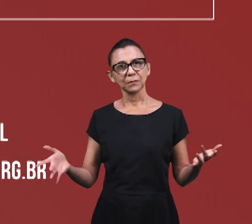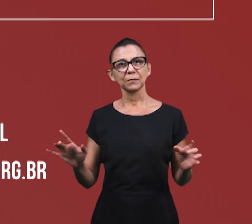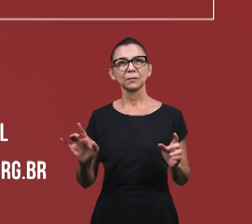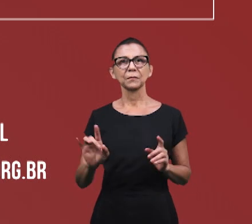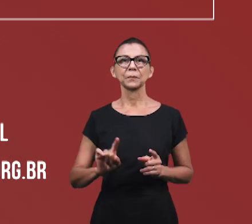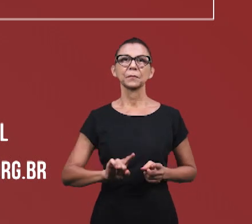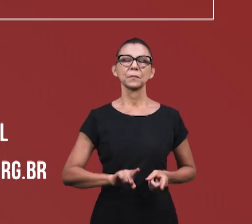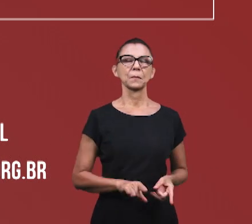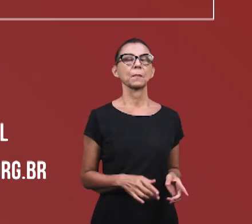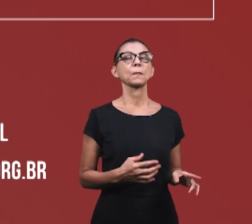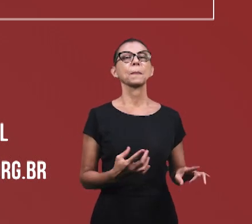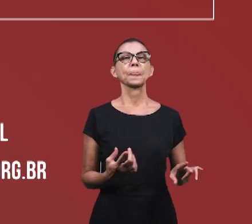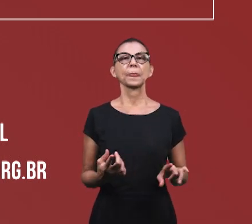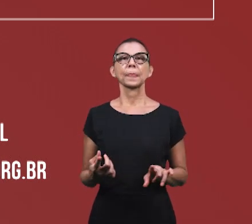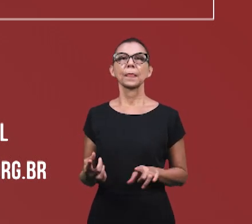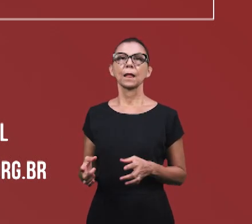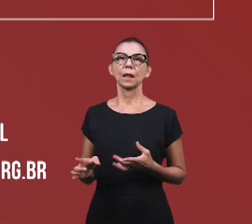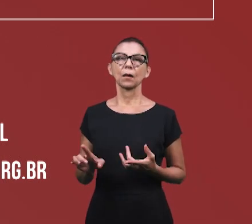jardim.